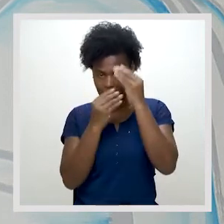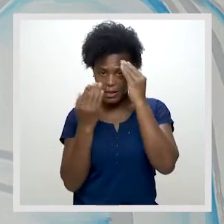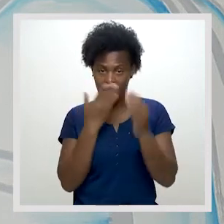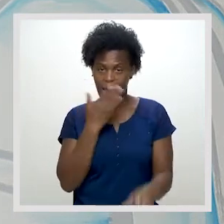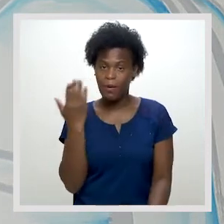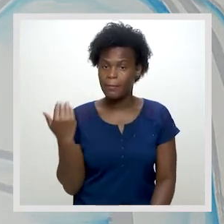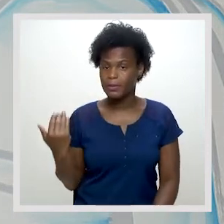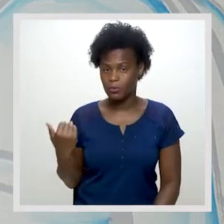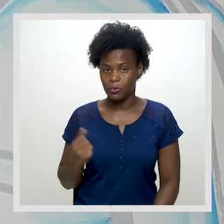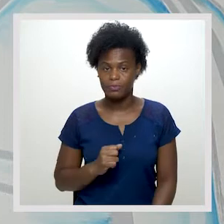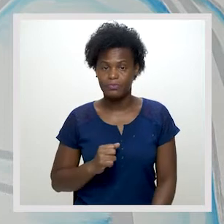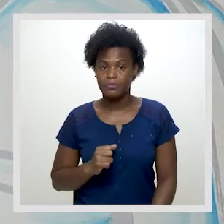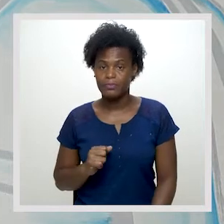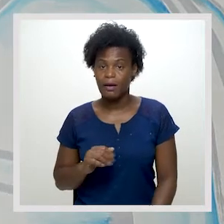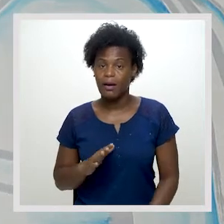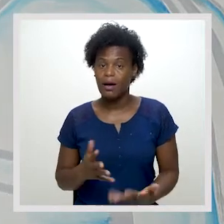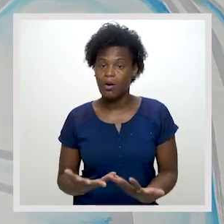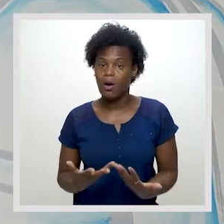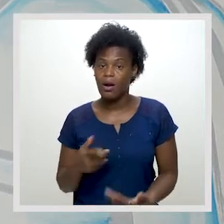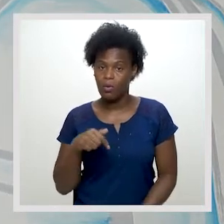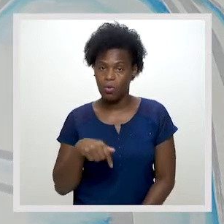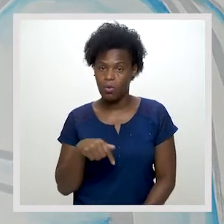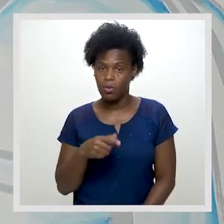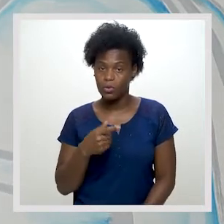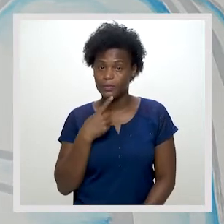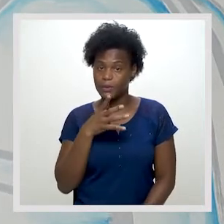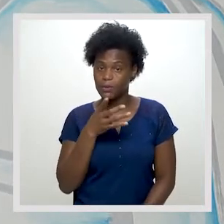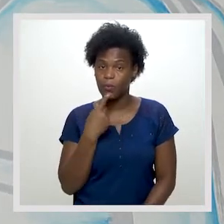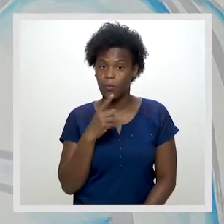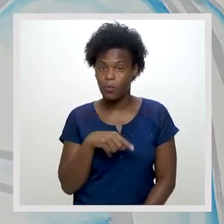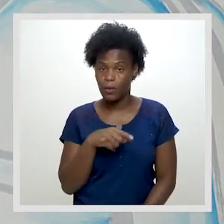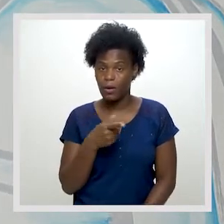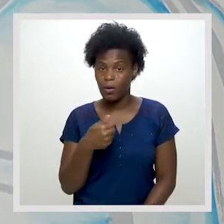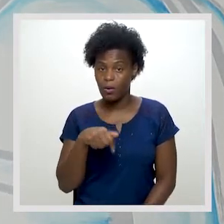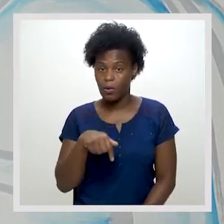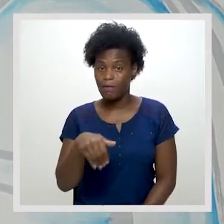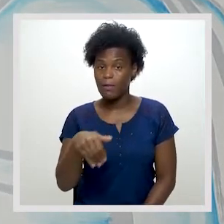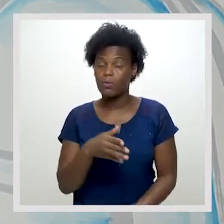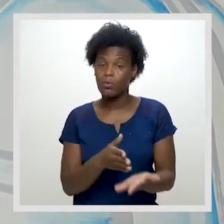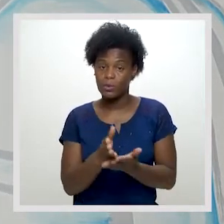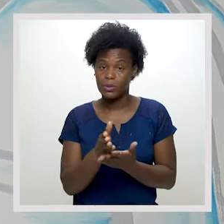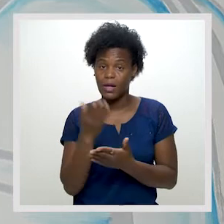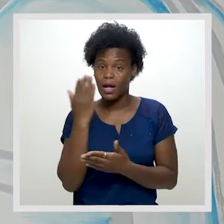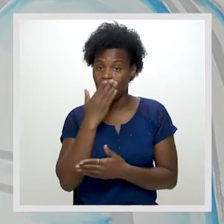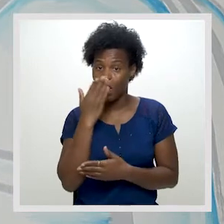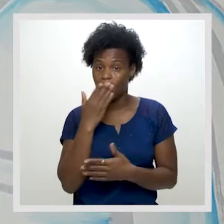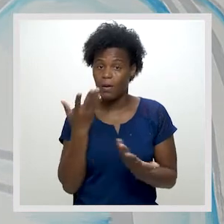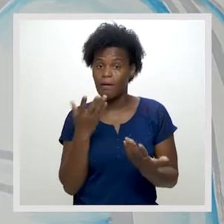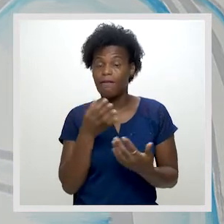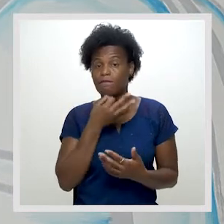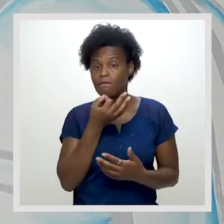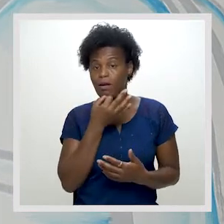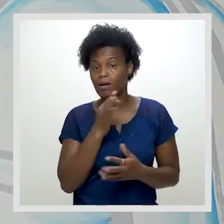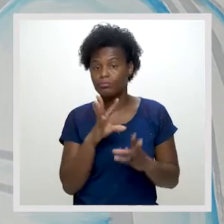aula anterior. Agora, hoje, volto a repetir, vamos dar a continuidade da nossa aula, falar